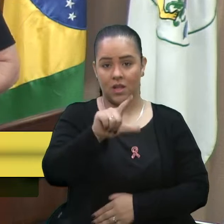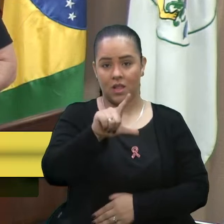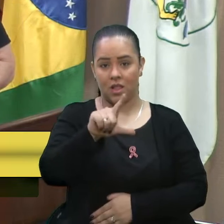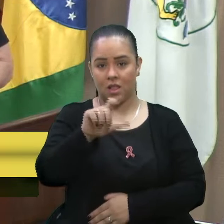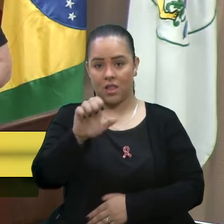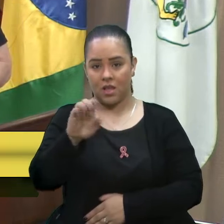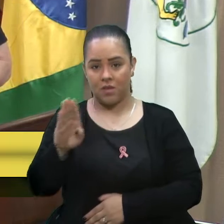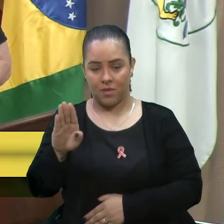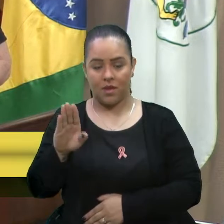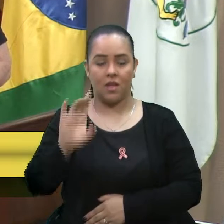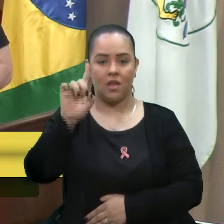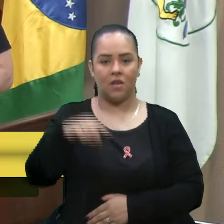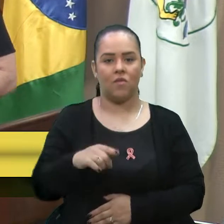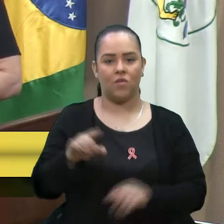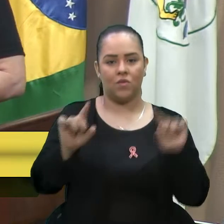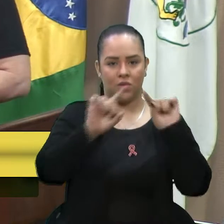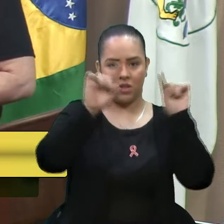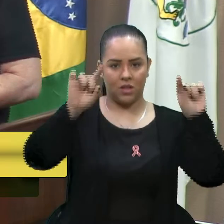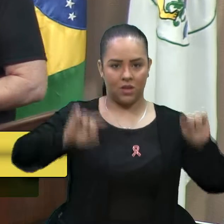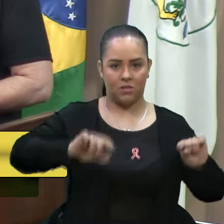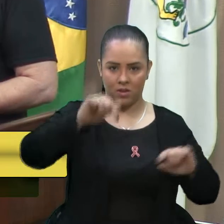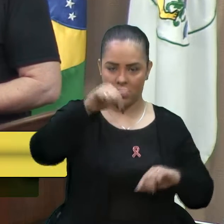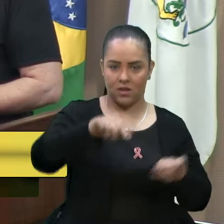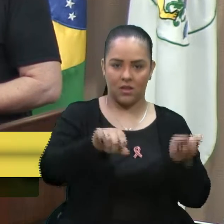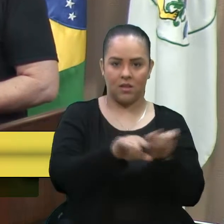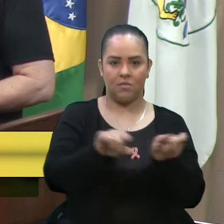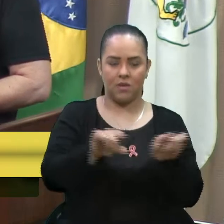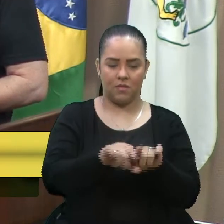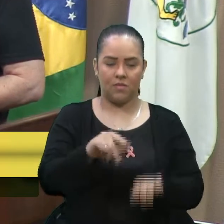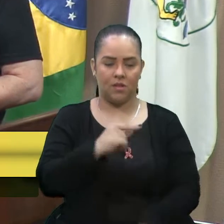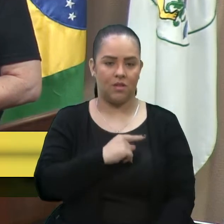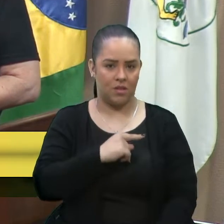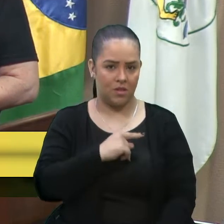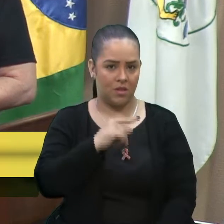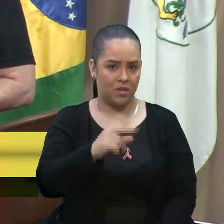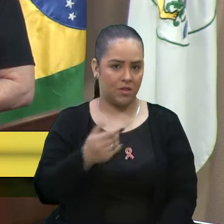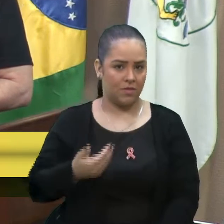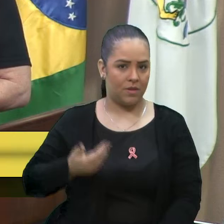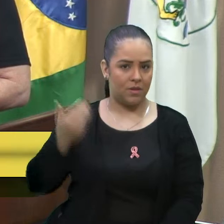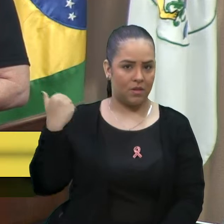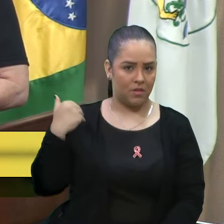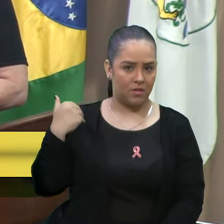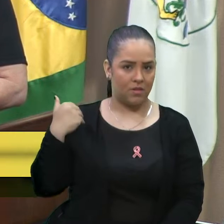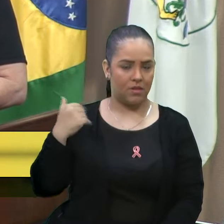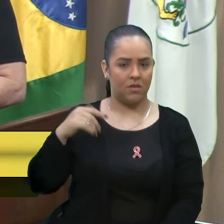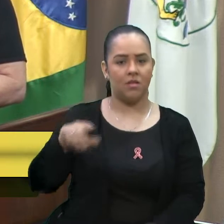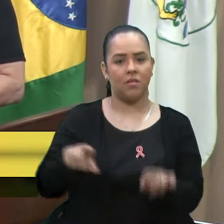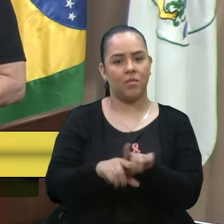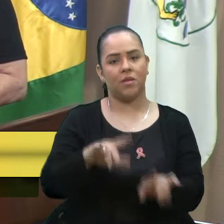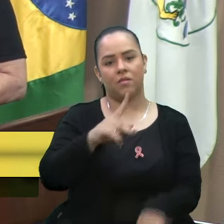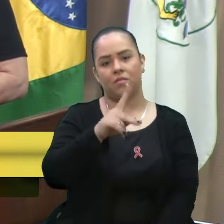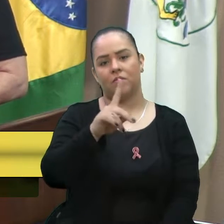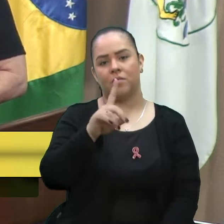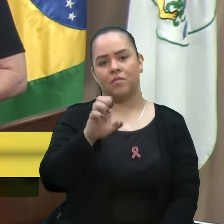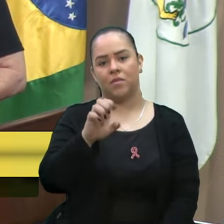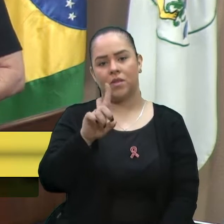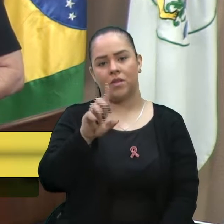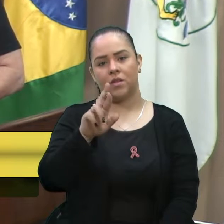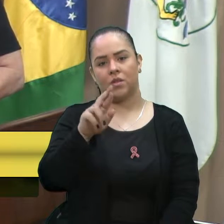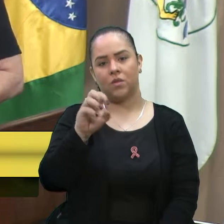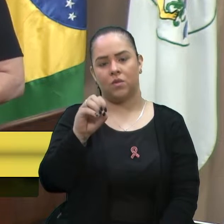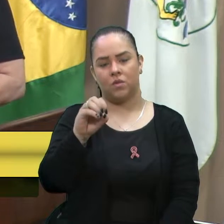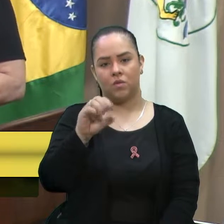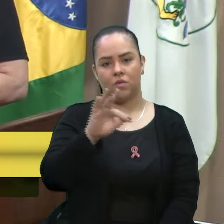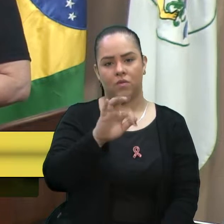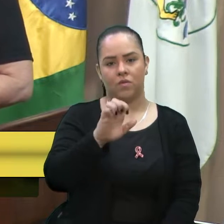desta casa, que também presidiu a entidade, e o Pedro Ferrante, que foi também presidente